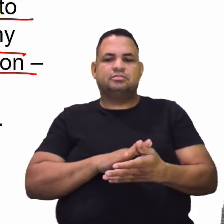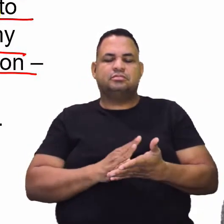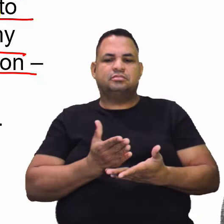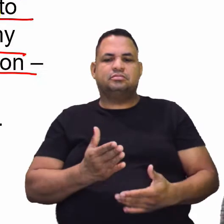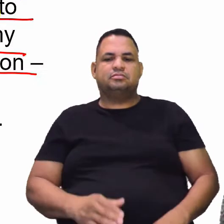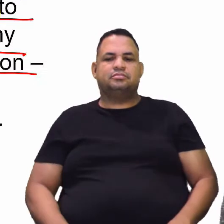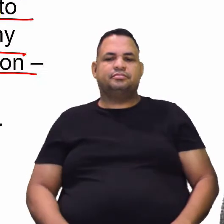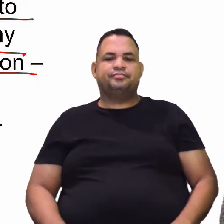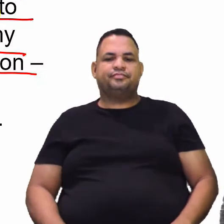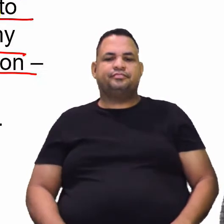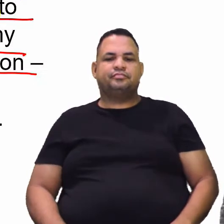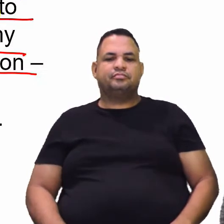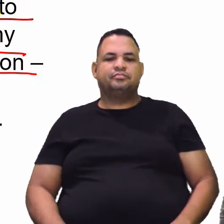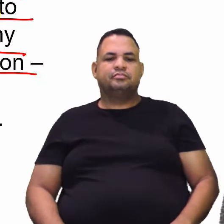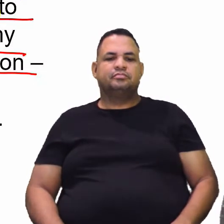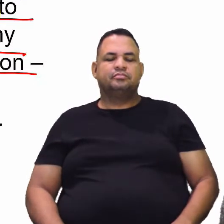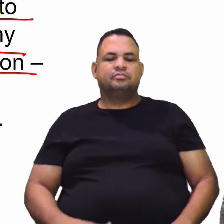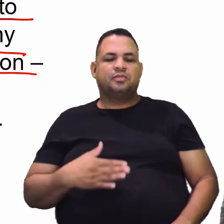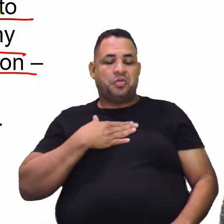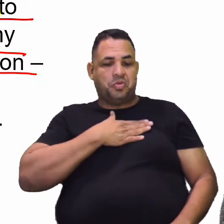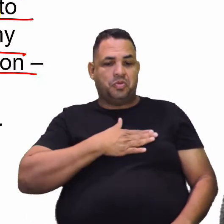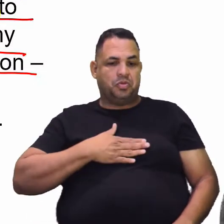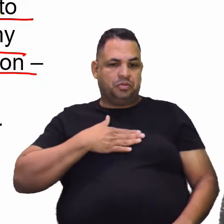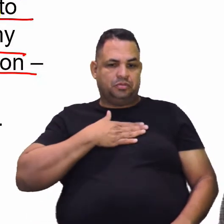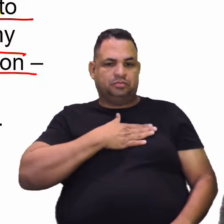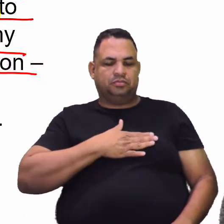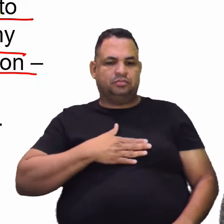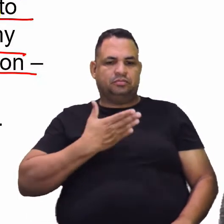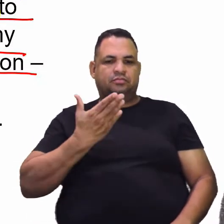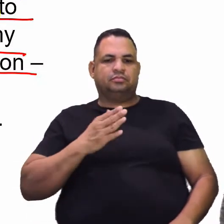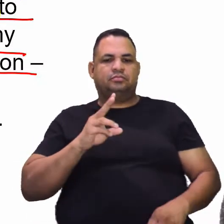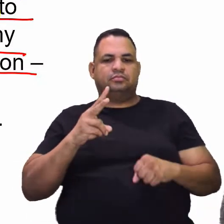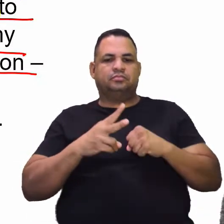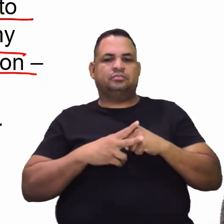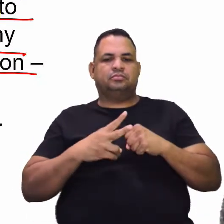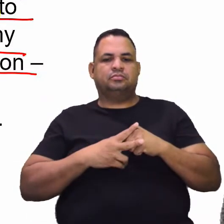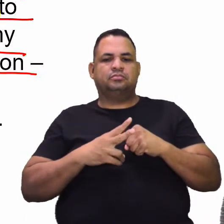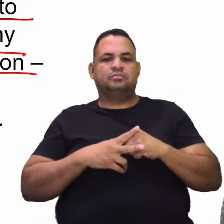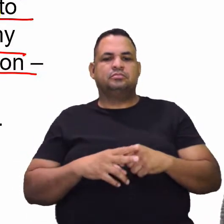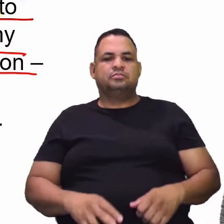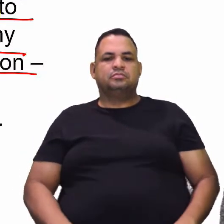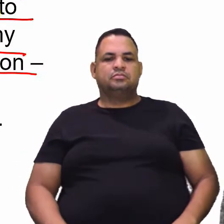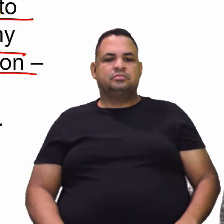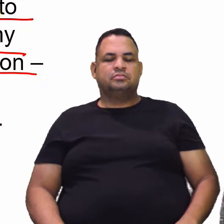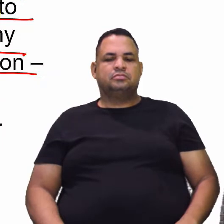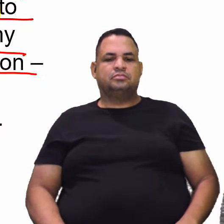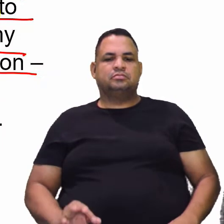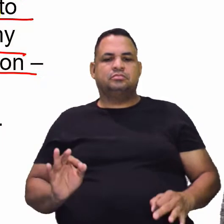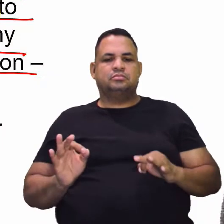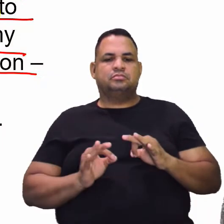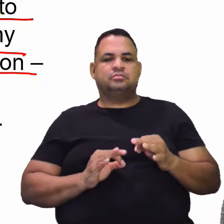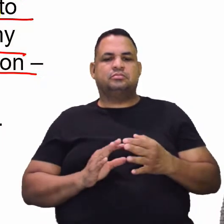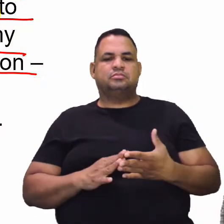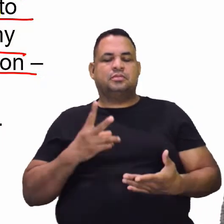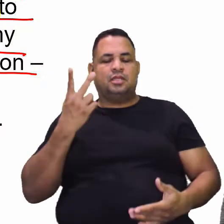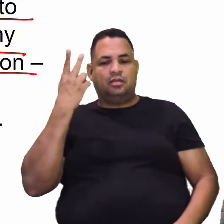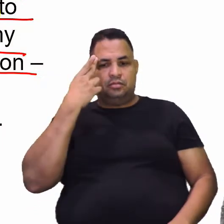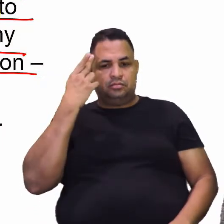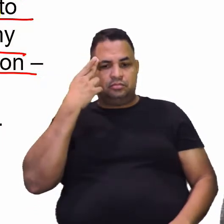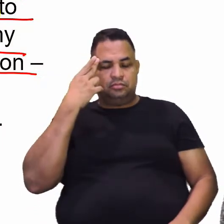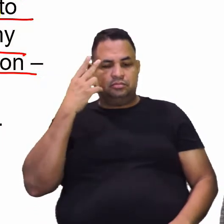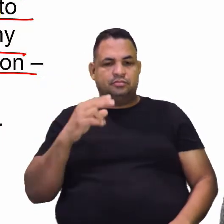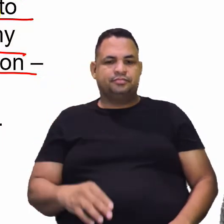I like é o meu verbo, eu gosto. Isso aqui é um verbo, só que ele tá aqui, ó, na sua forma in